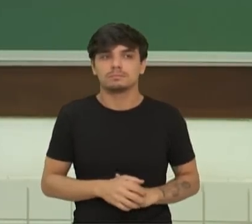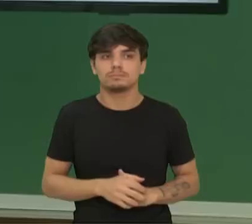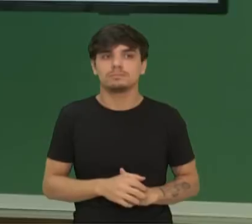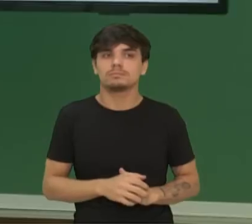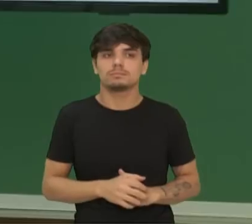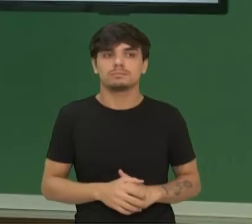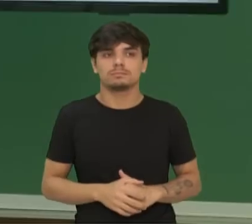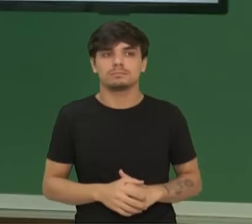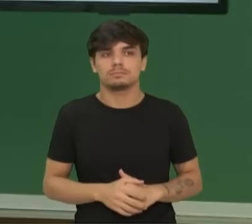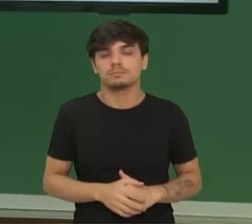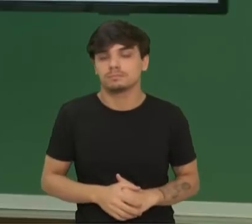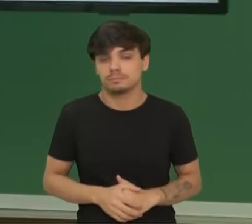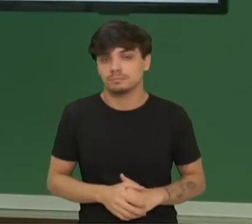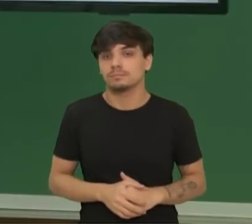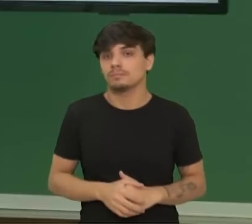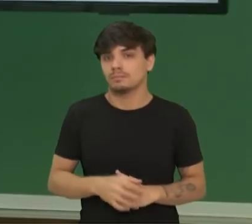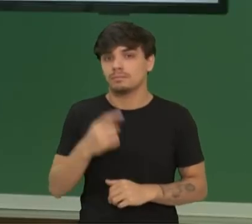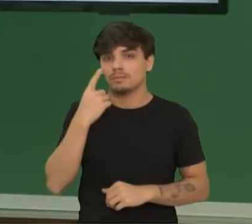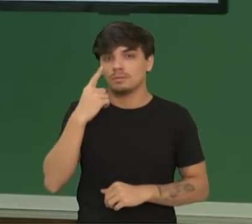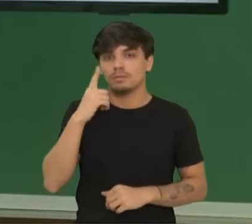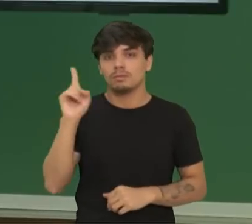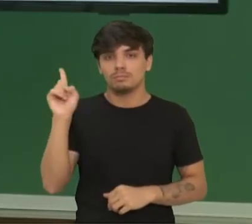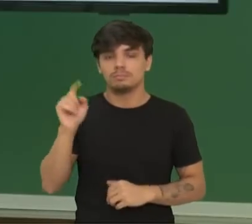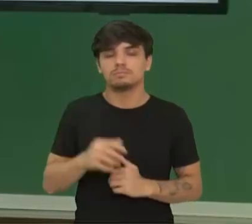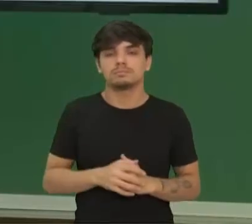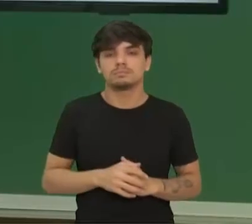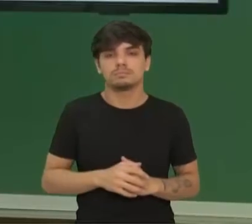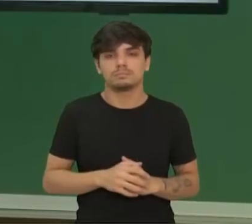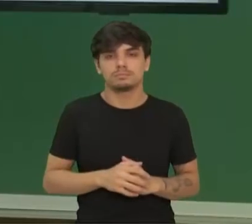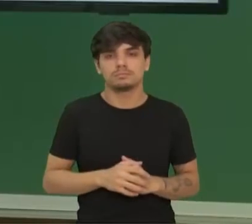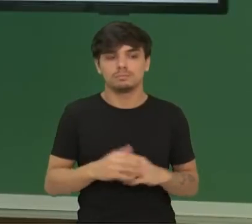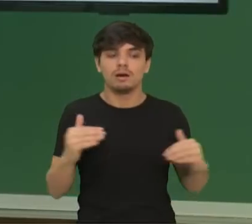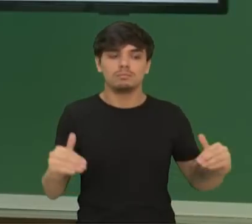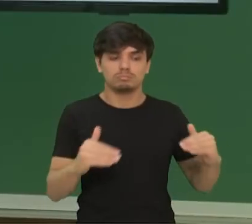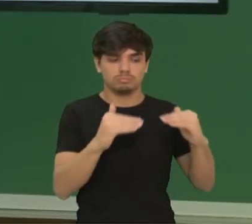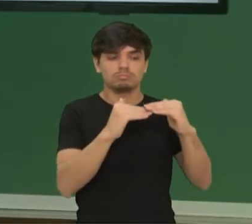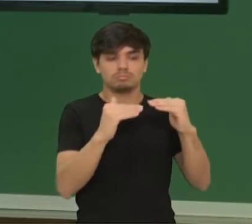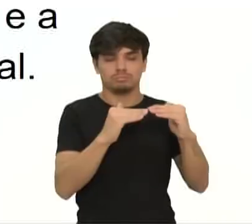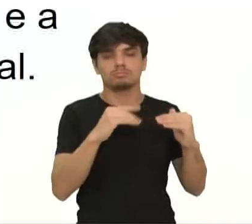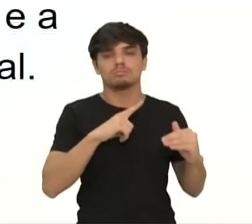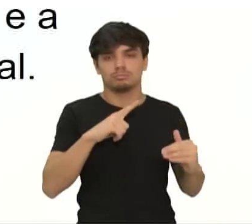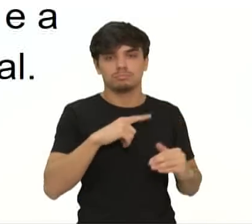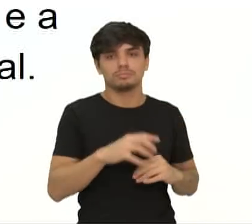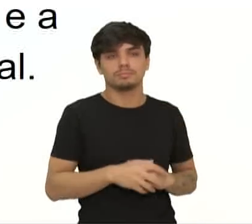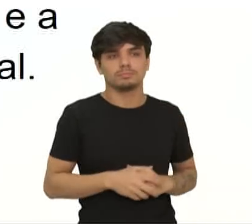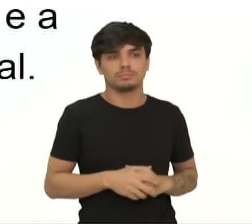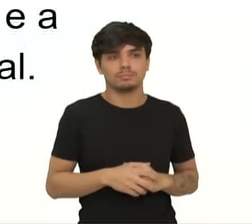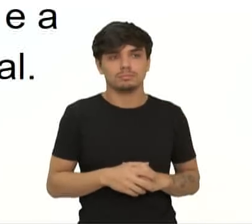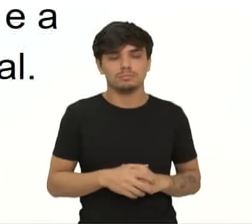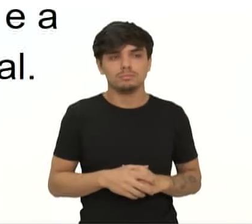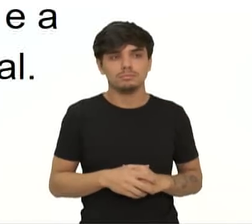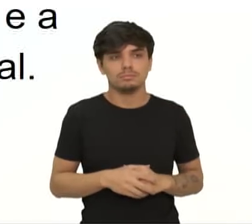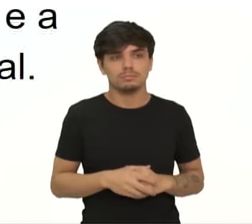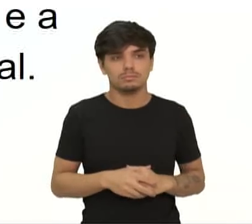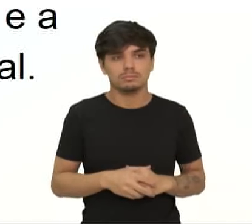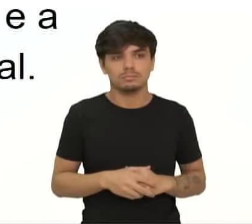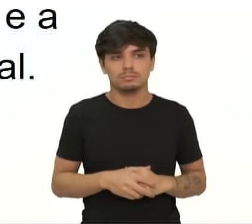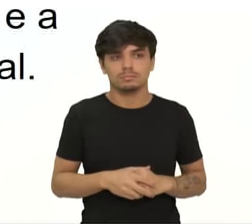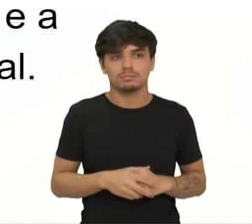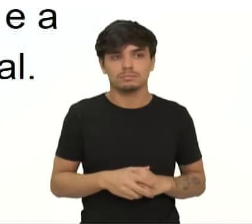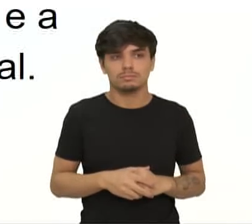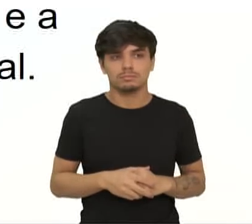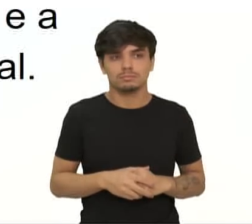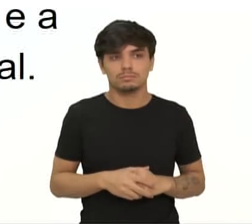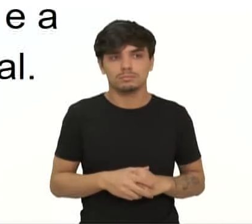lá, mas ainda bem chegaram, numa concordância. Vamos ver. Olha lá, as